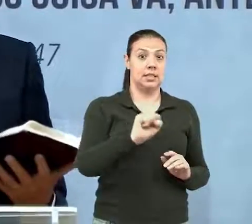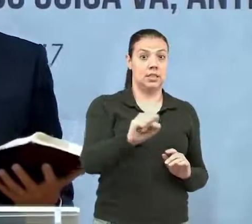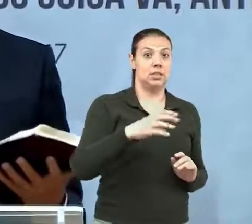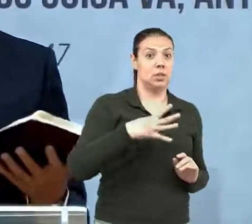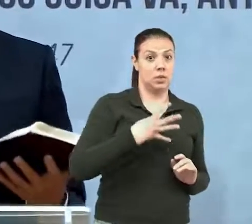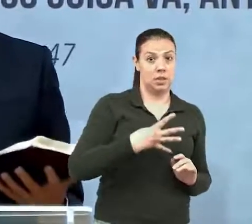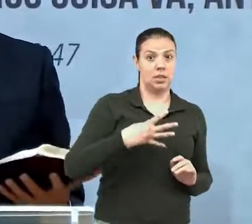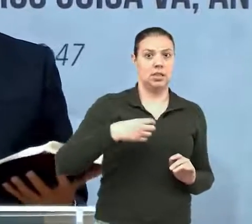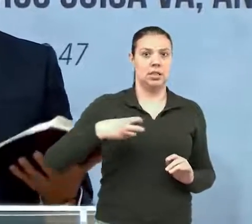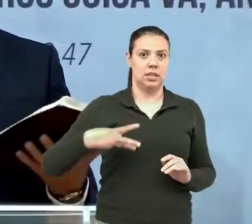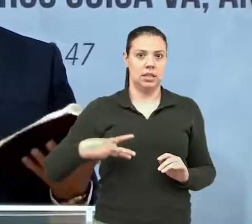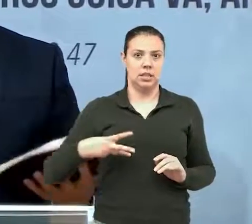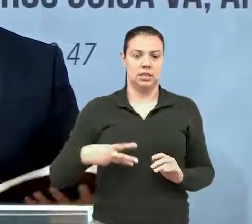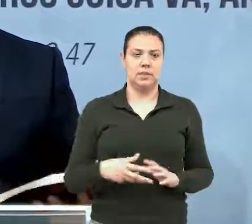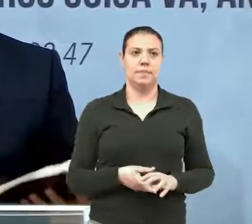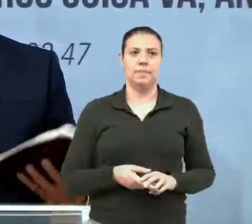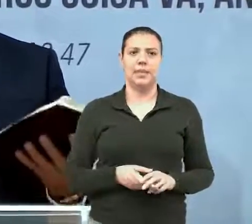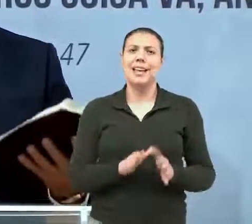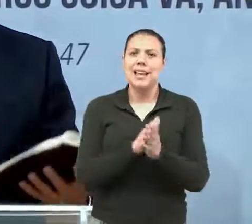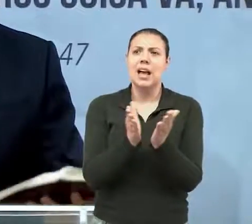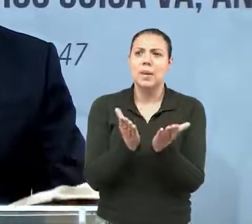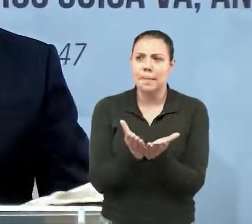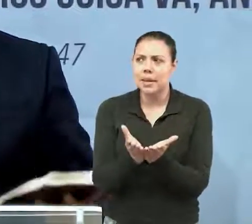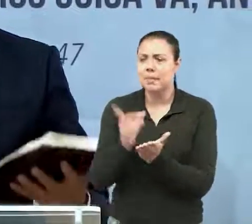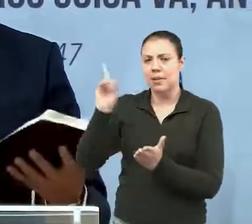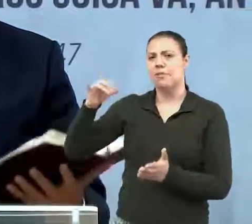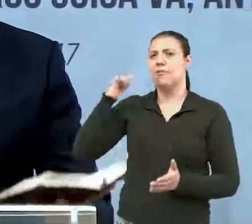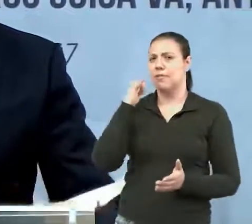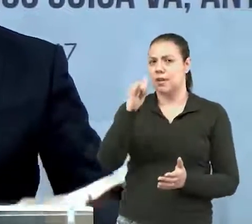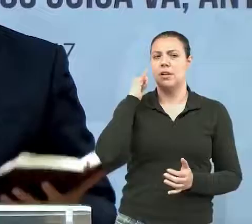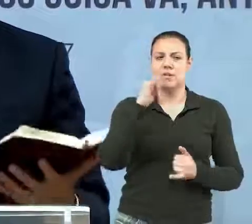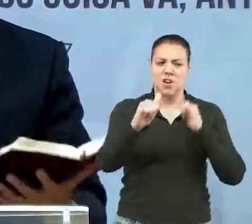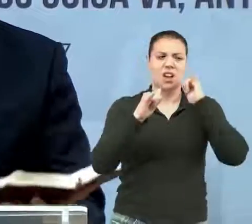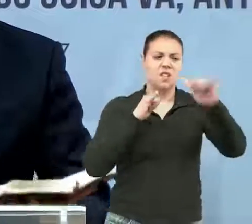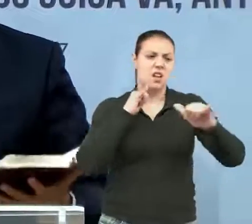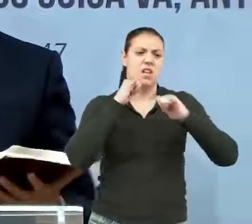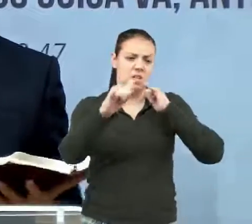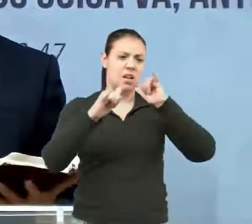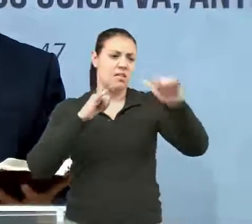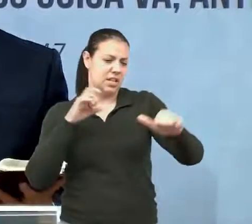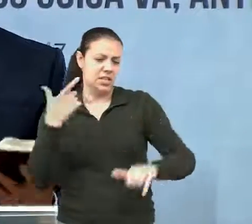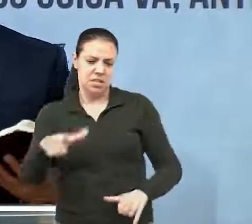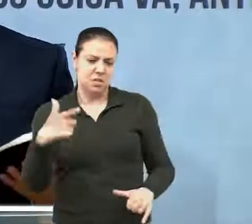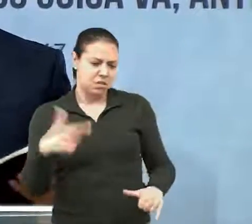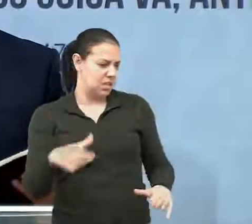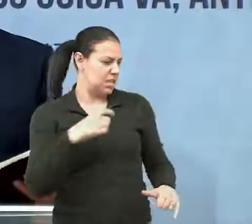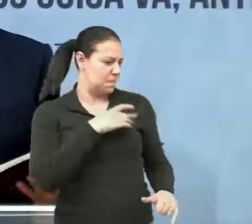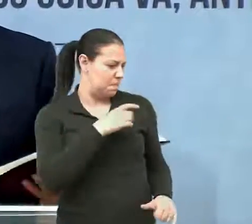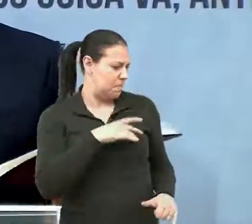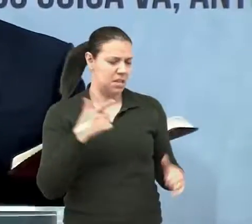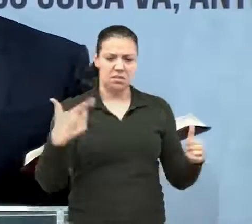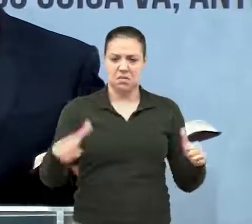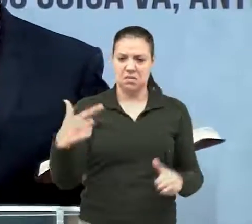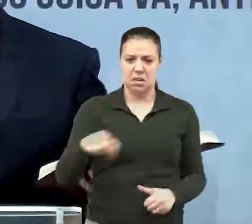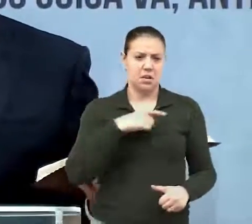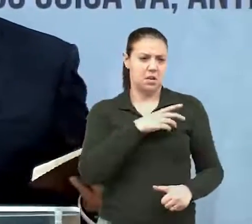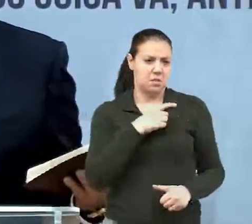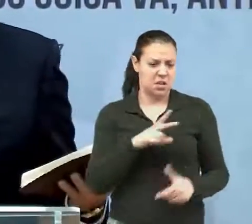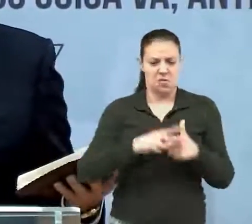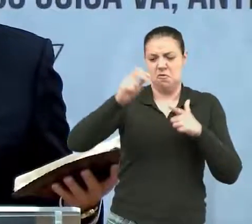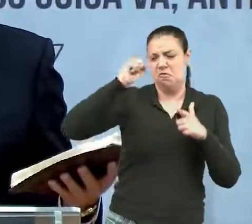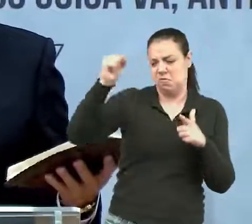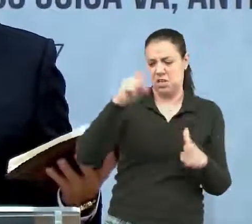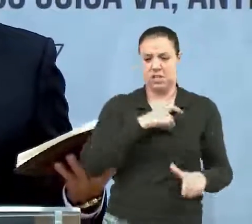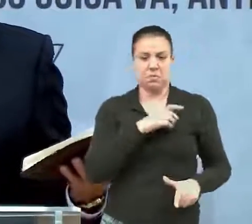dar esta ordem, não tenhas medo, não tenhas medo, não tenhas medo, vença o medo, vença o medo, vença o medo, não significa que você, sendo